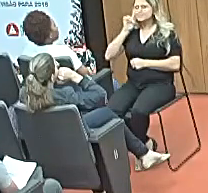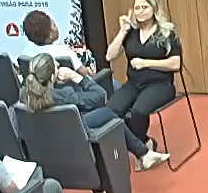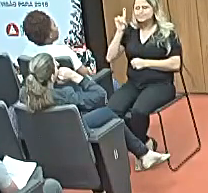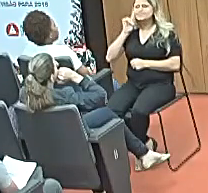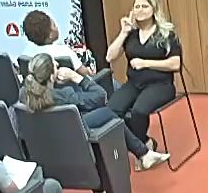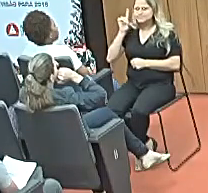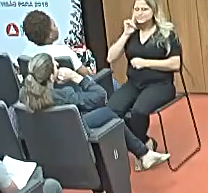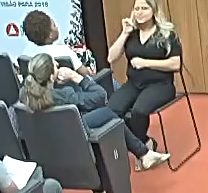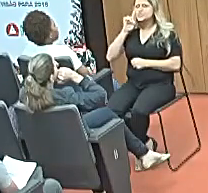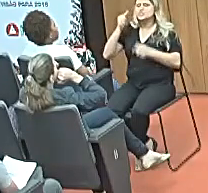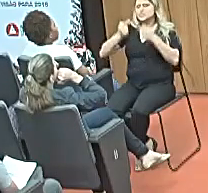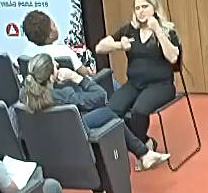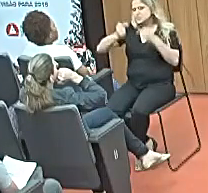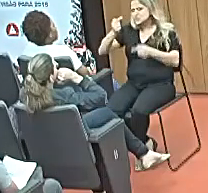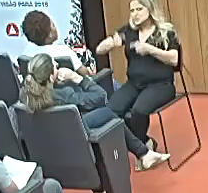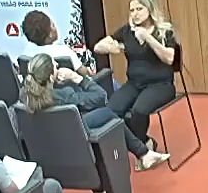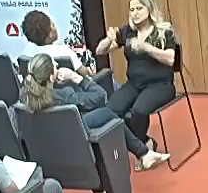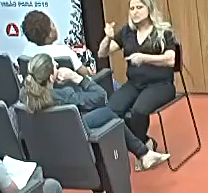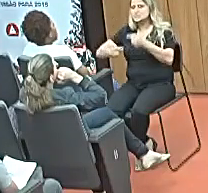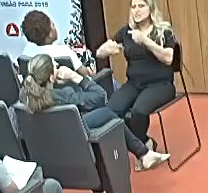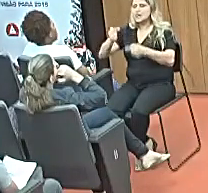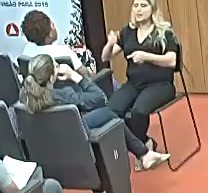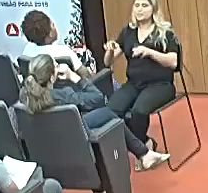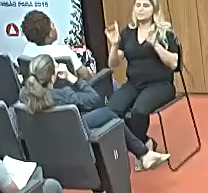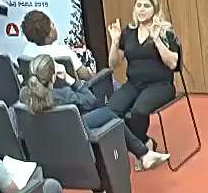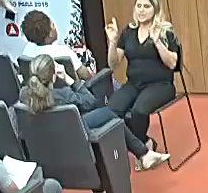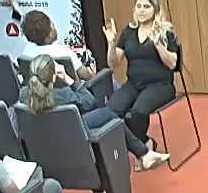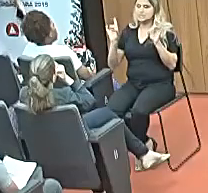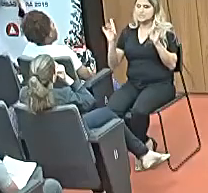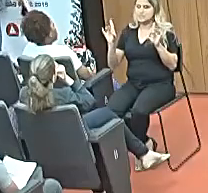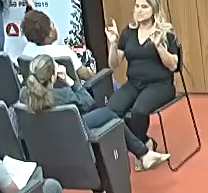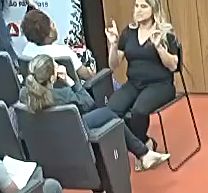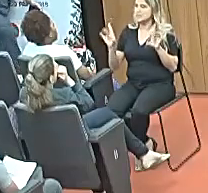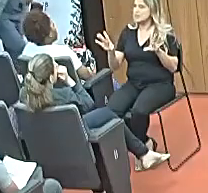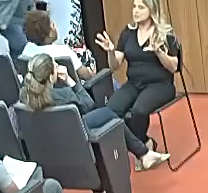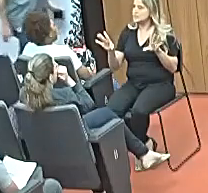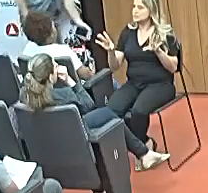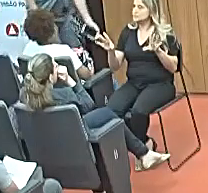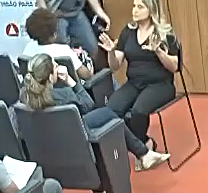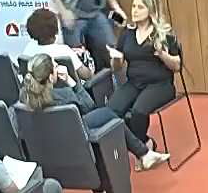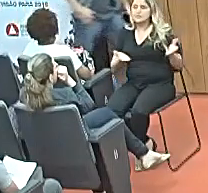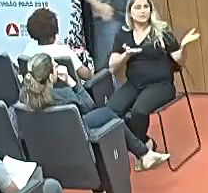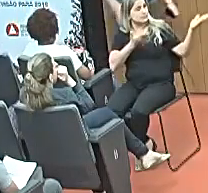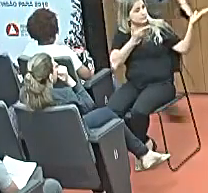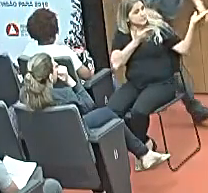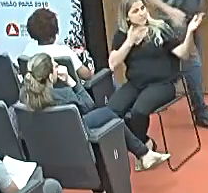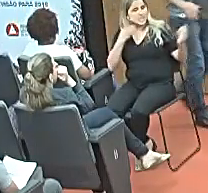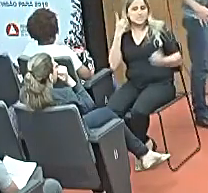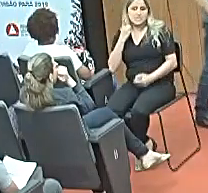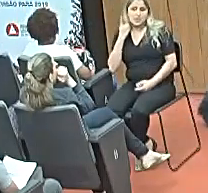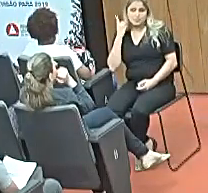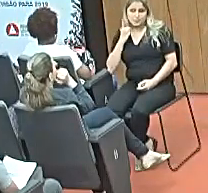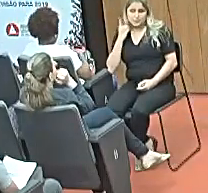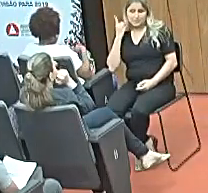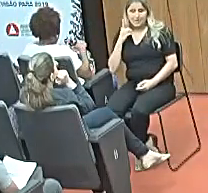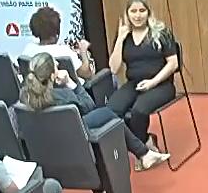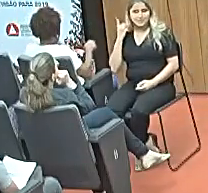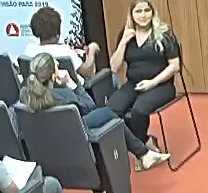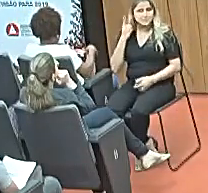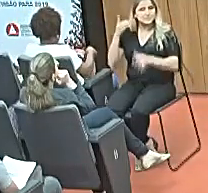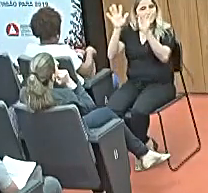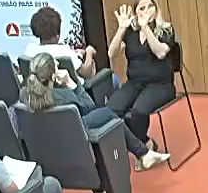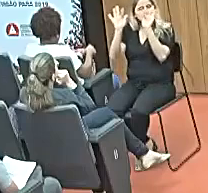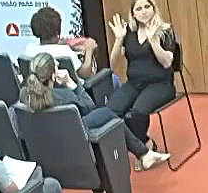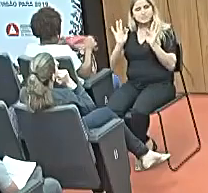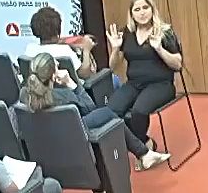dessa discussão e em especial nessa senhores deputados nós estamos felizes demais